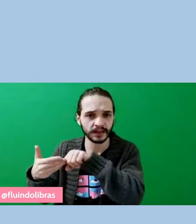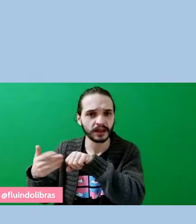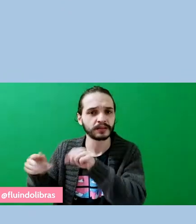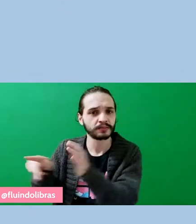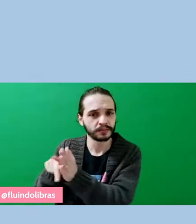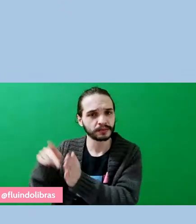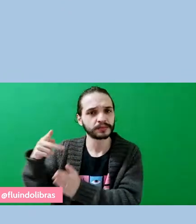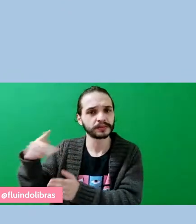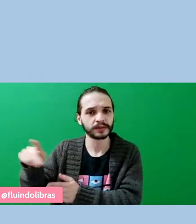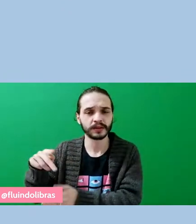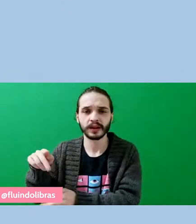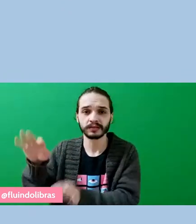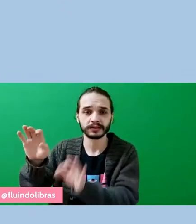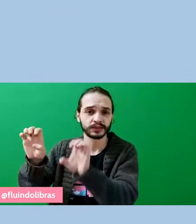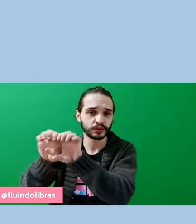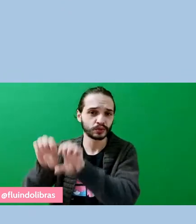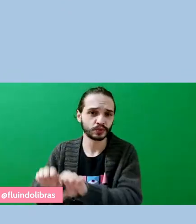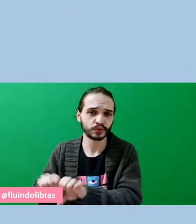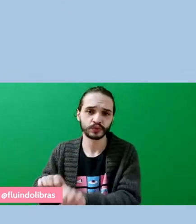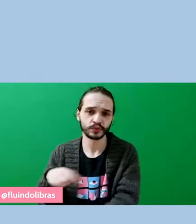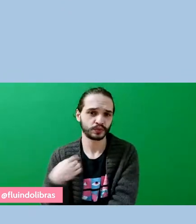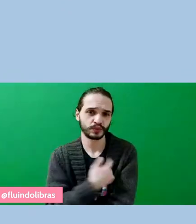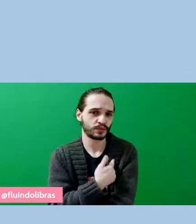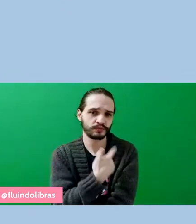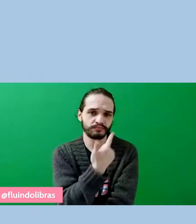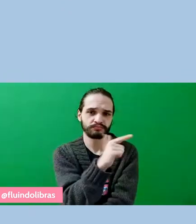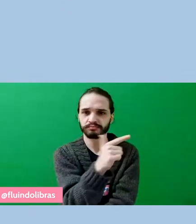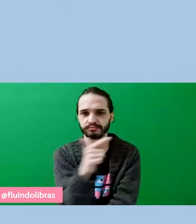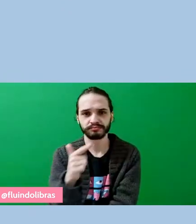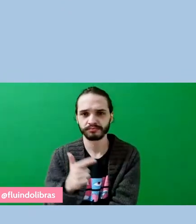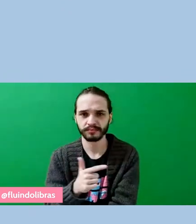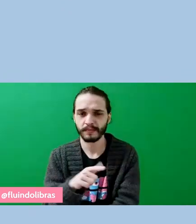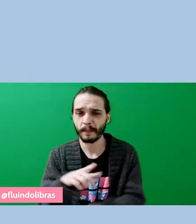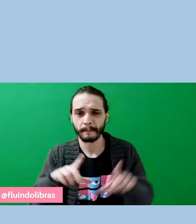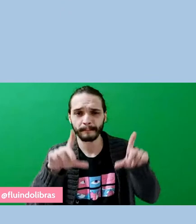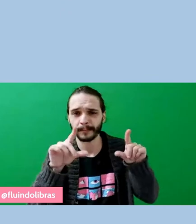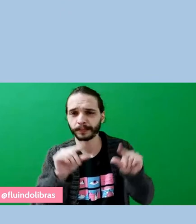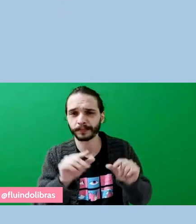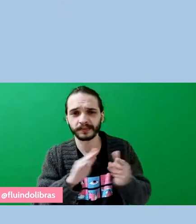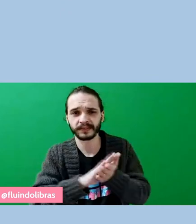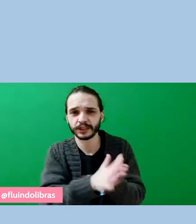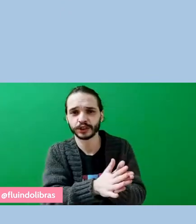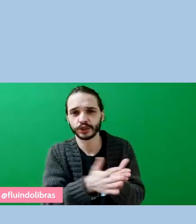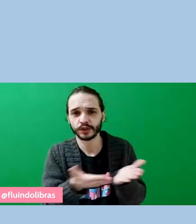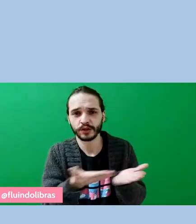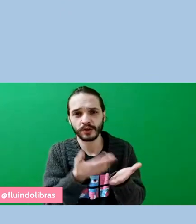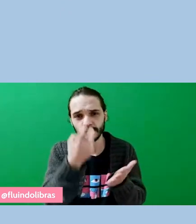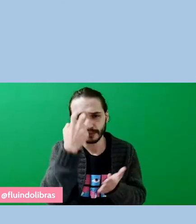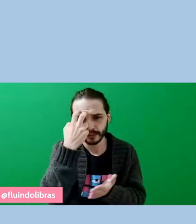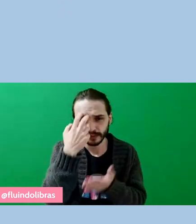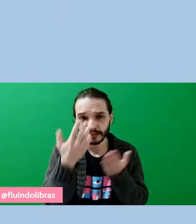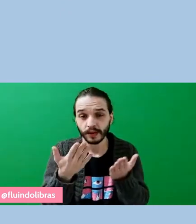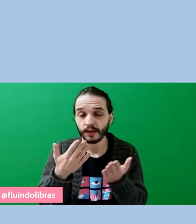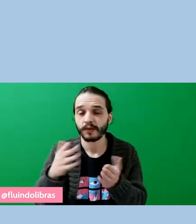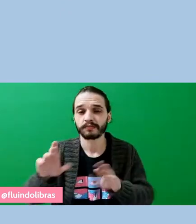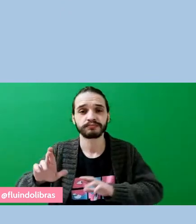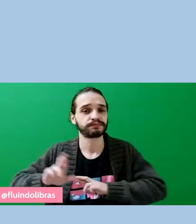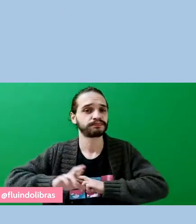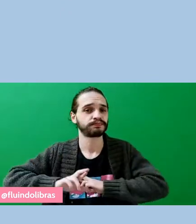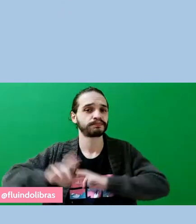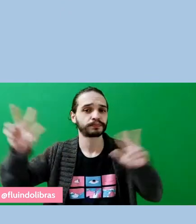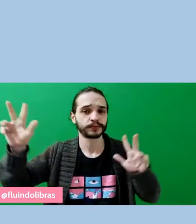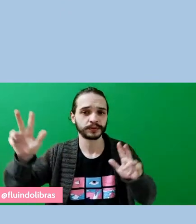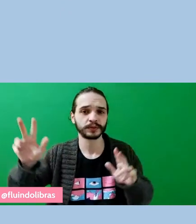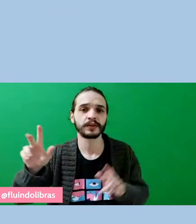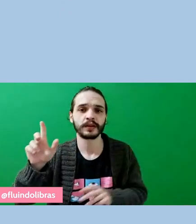não tem cada vez menos, na verdade, com esse desmonte total da nossa cultura, né? Então, é um cenário bastante diferente, sabe? É um diretor